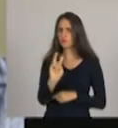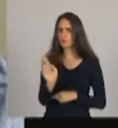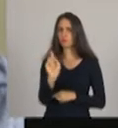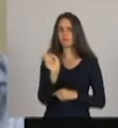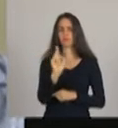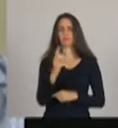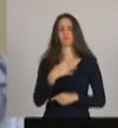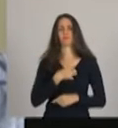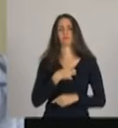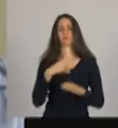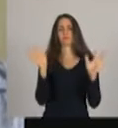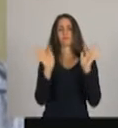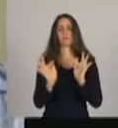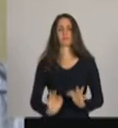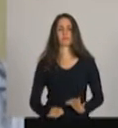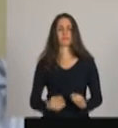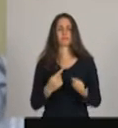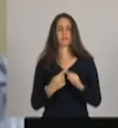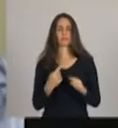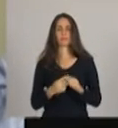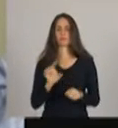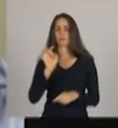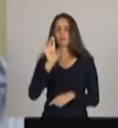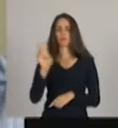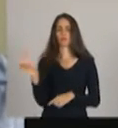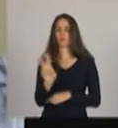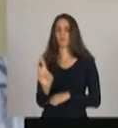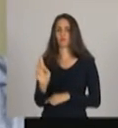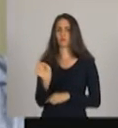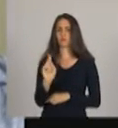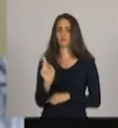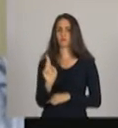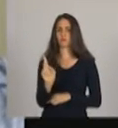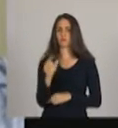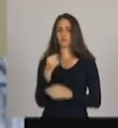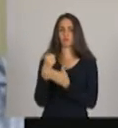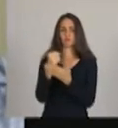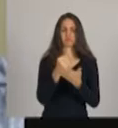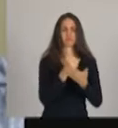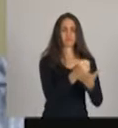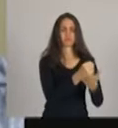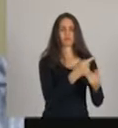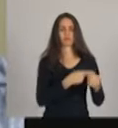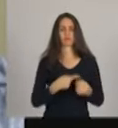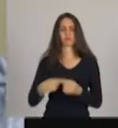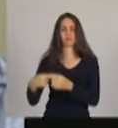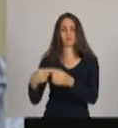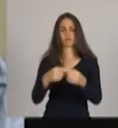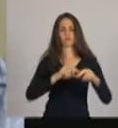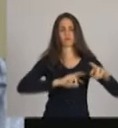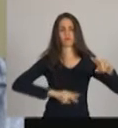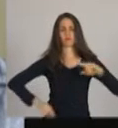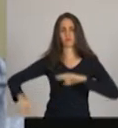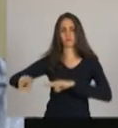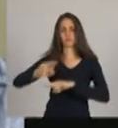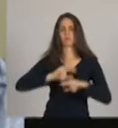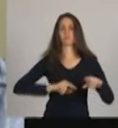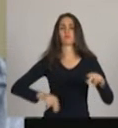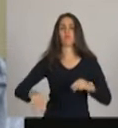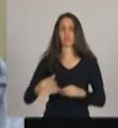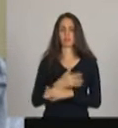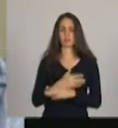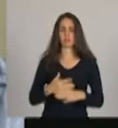Eu fico feliz porque não é somente Vila Velha. Tem obras em